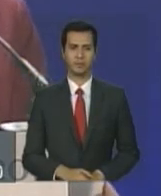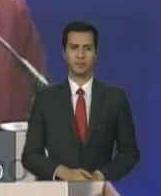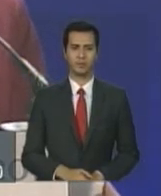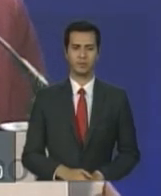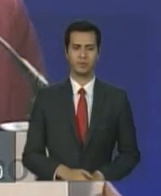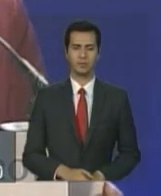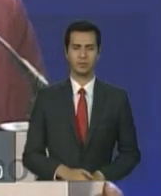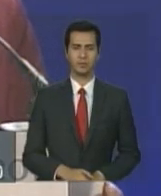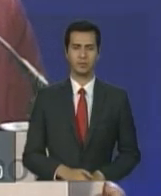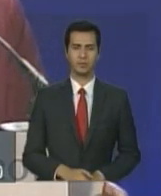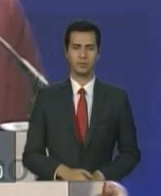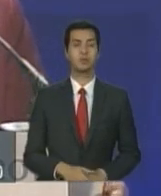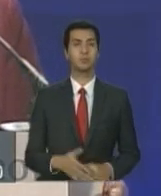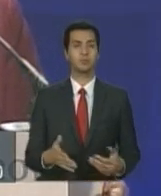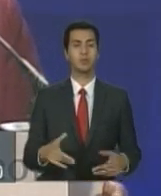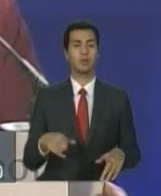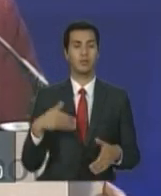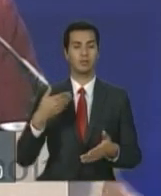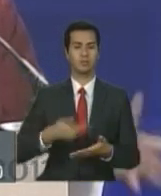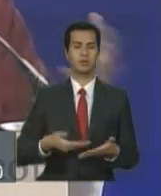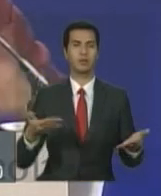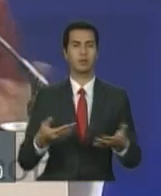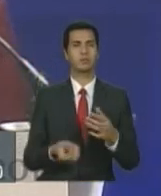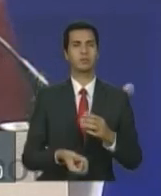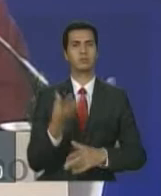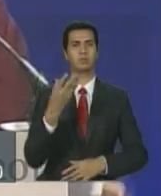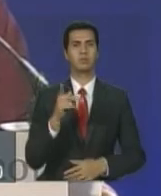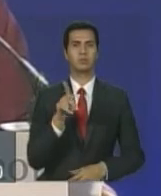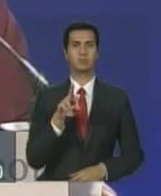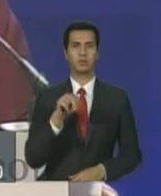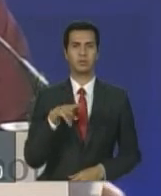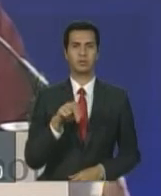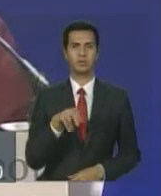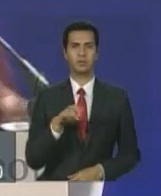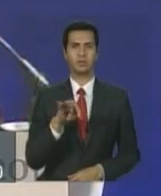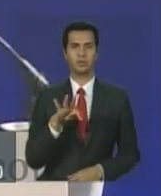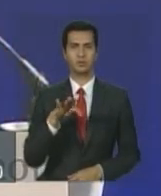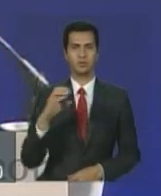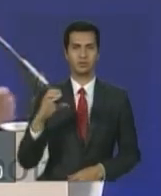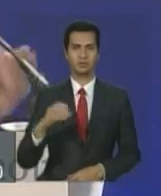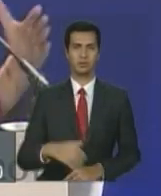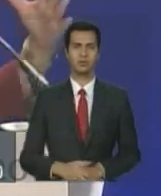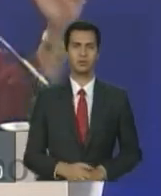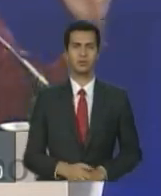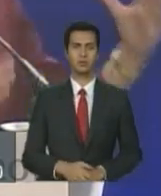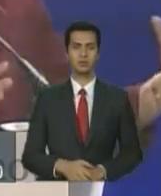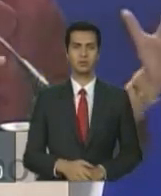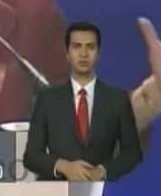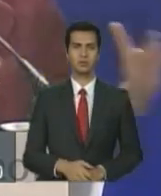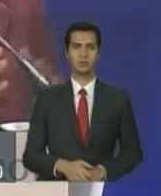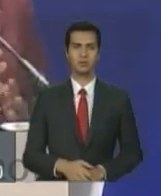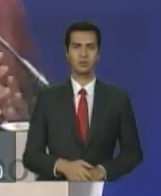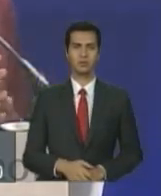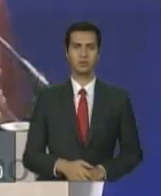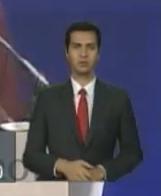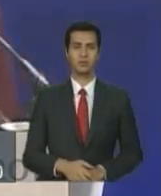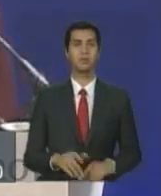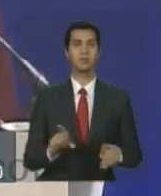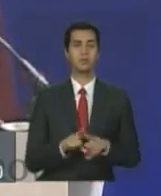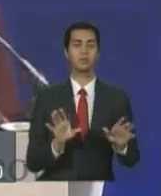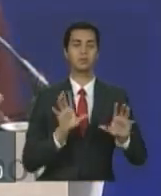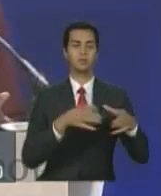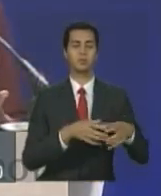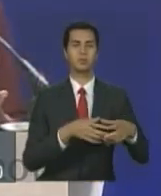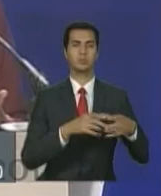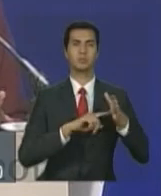a recente promulgação do Pronatec. Eles acompanham bem acompanhado. E com o pessoal do movimento